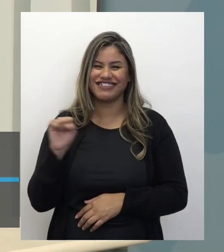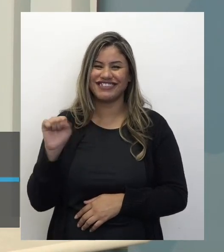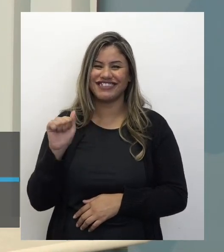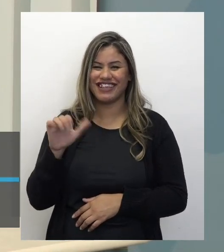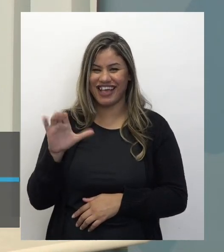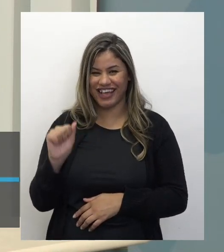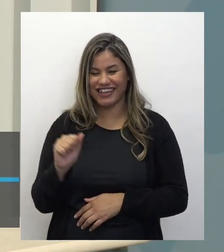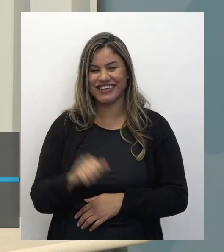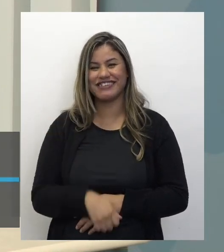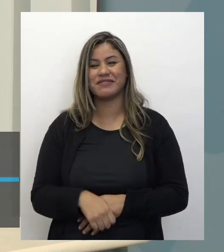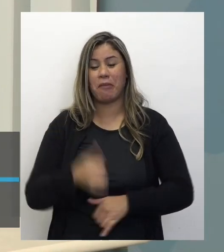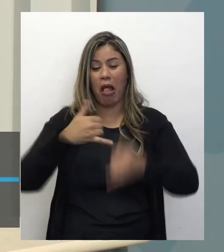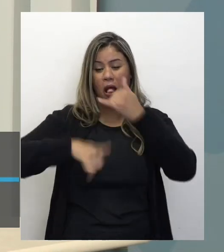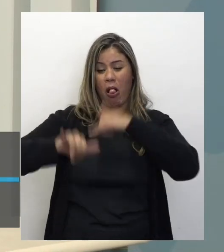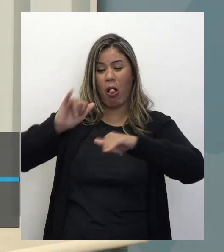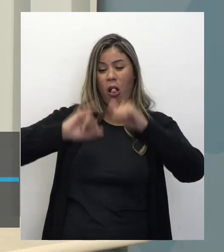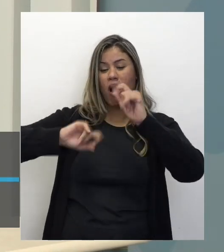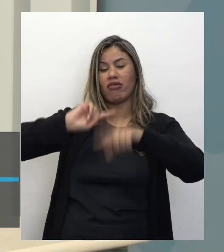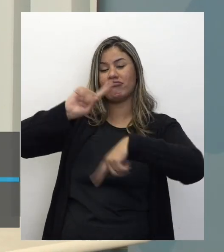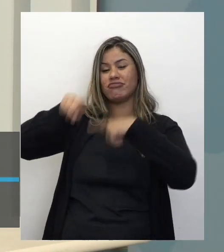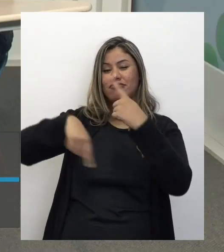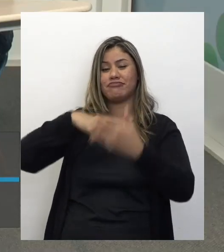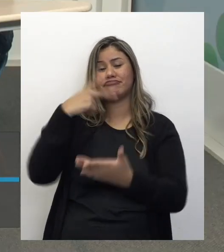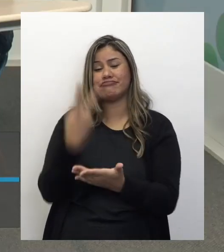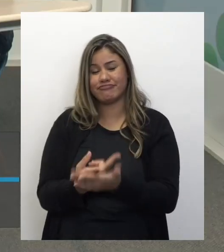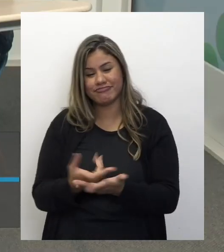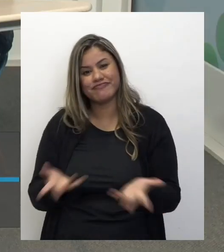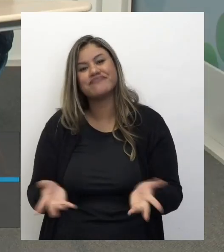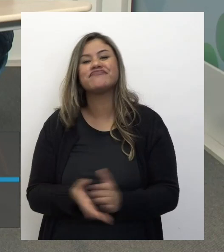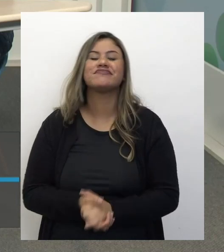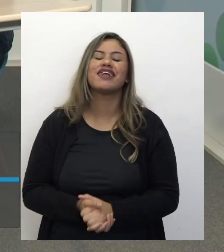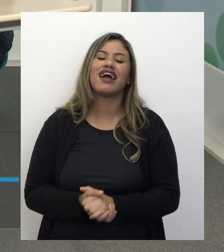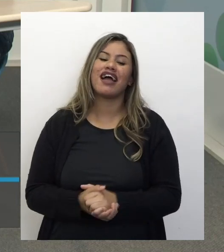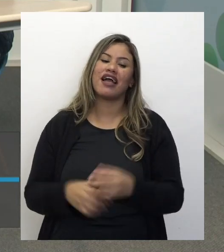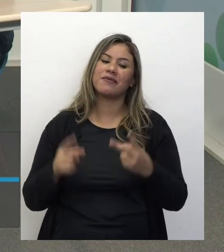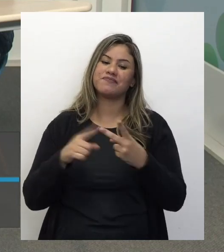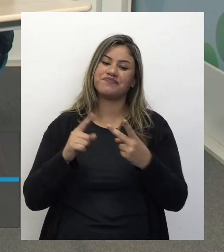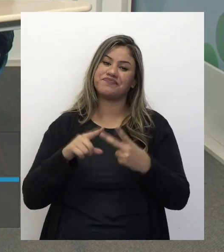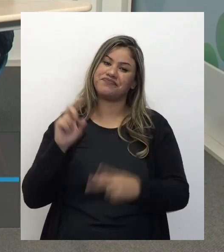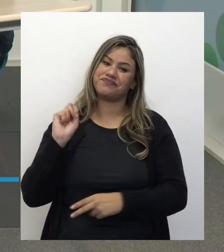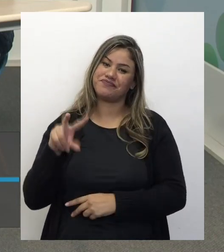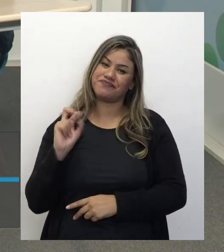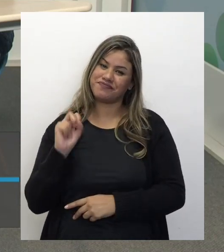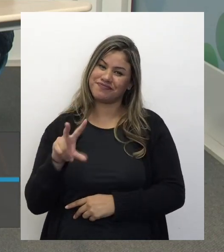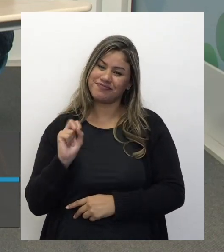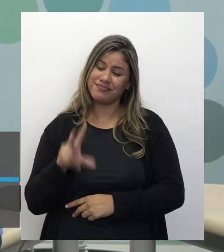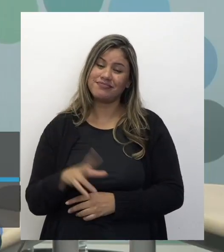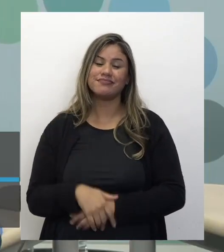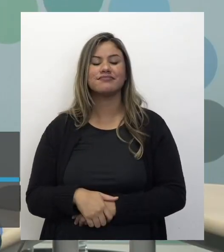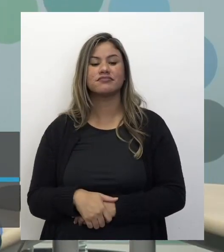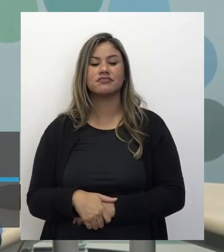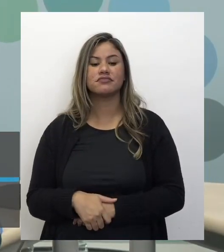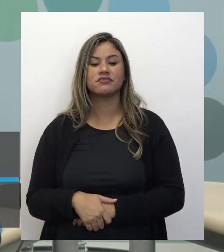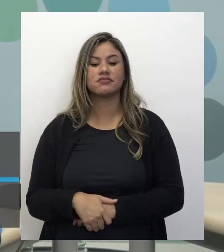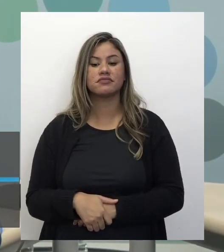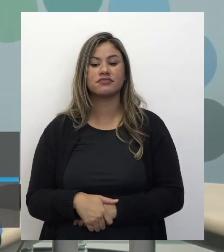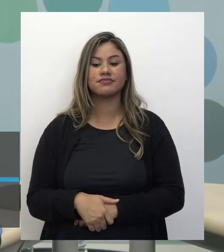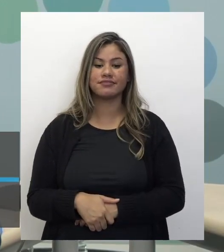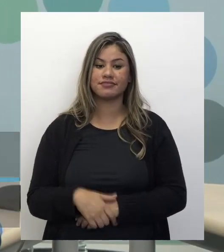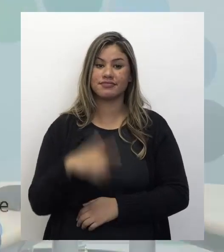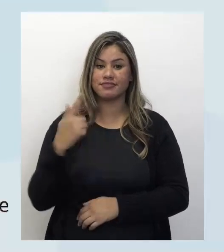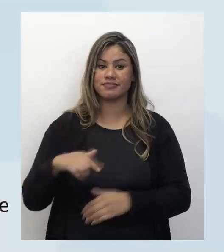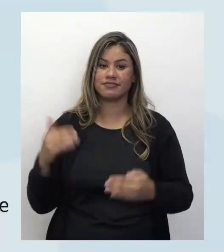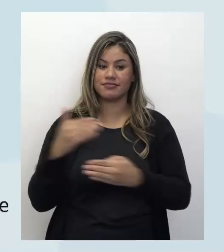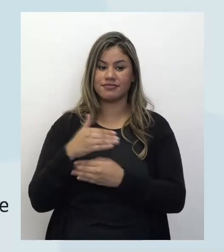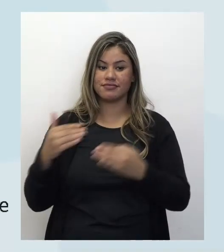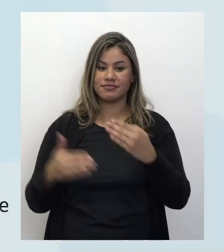que acreditam que foi envenenamento. Então, tem essas duas hipóteses aí, tá? Só para a gente não perder, vai aparecer na tela